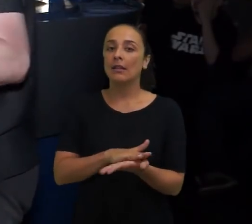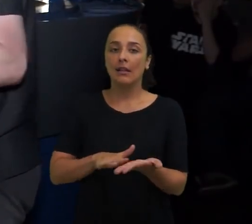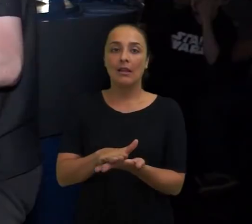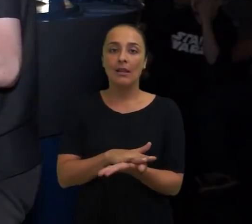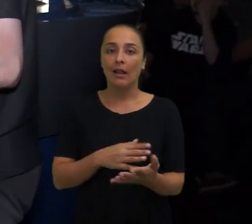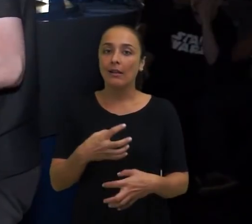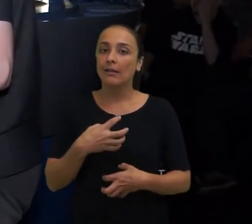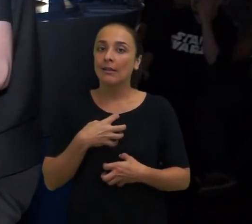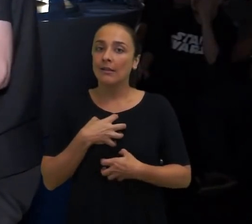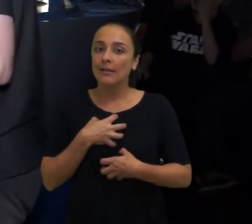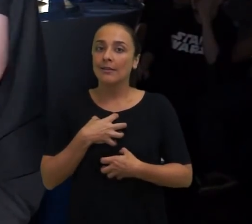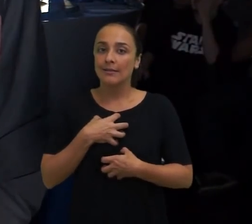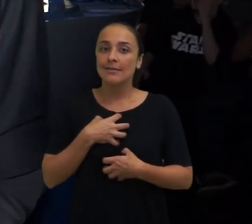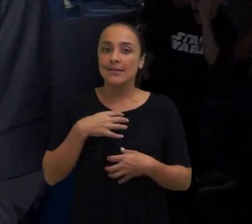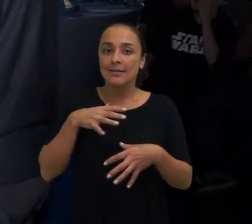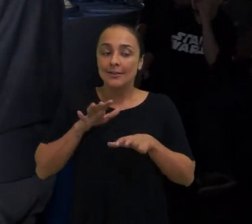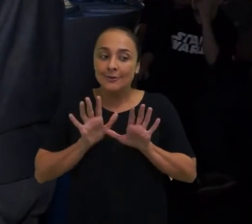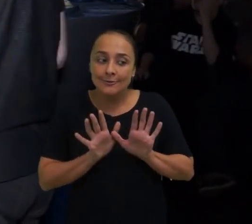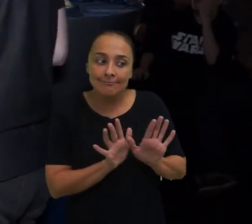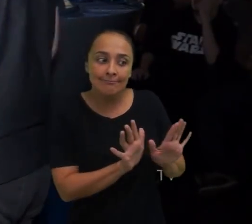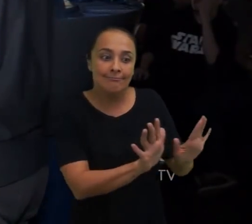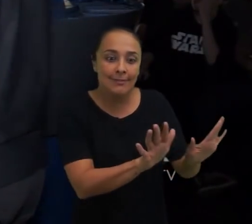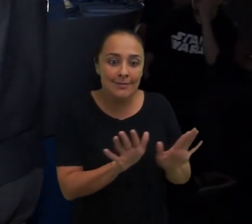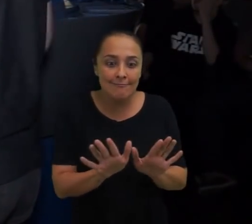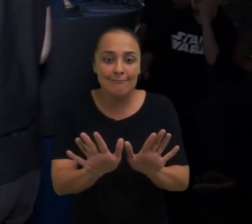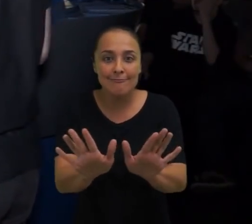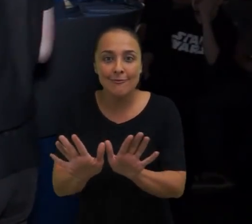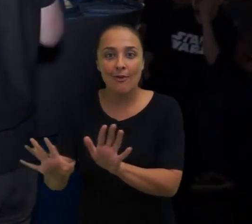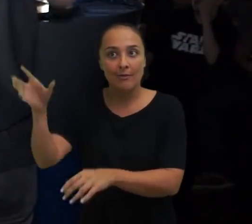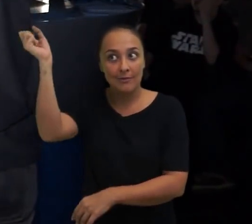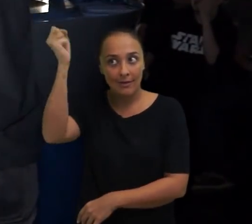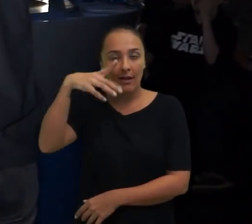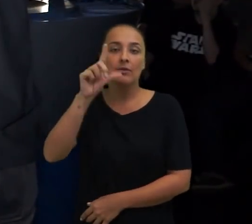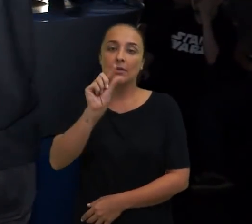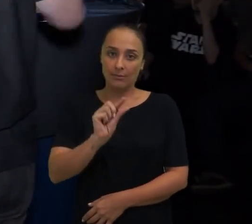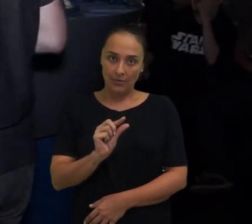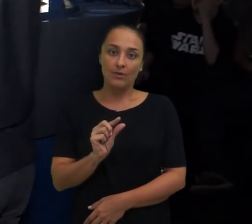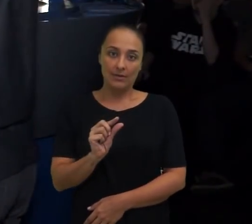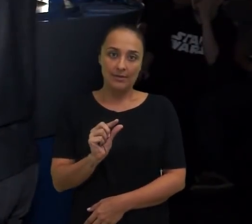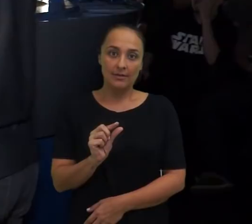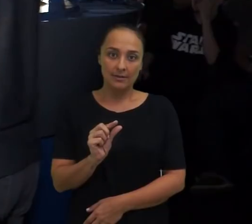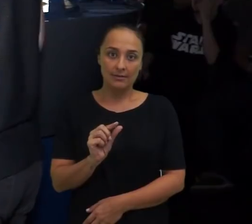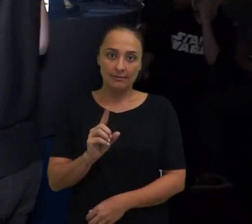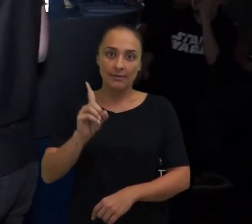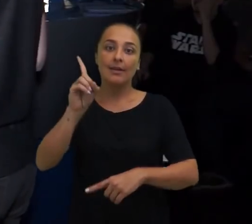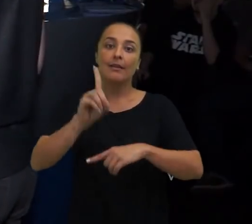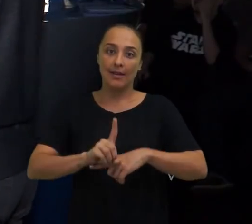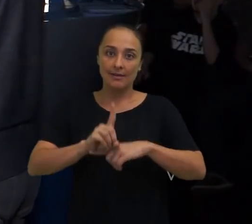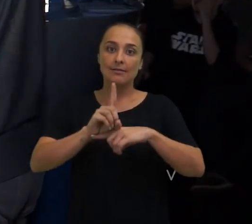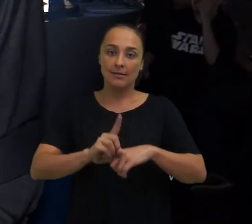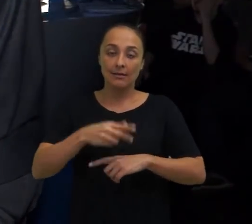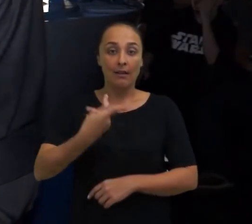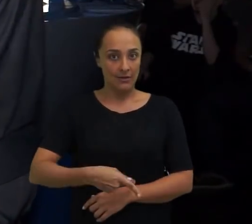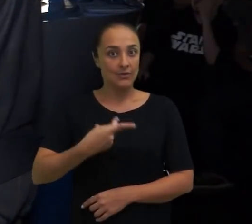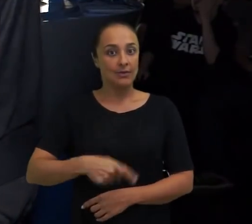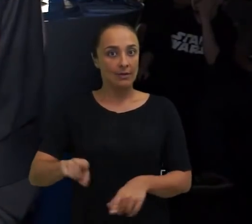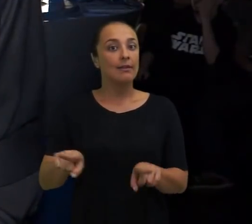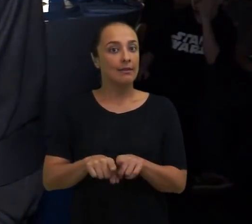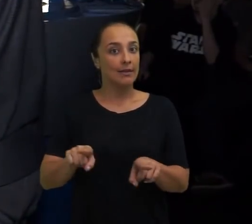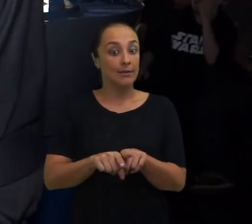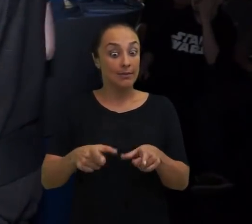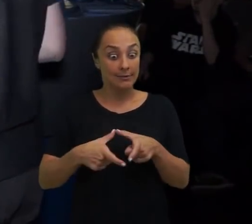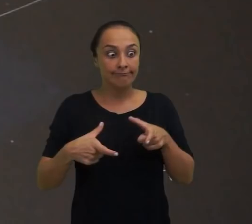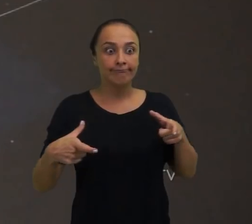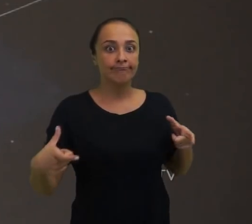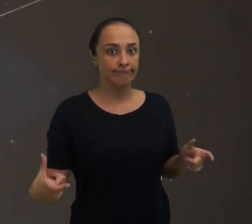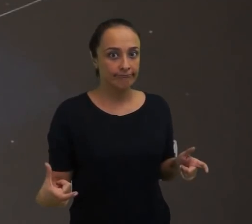consegue fazer em laboratório aqui na Terra. Tá? Então, um astrônomo vai dizer para vocês que esse material aqui é super denso, mas mesmo assim para nós seria como se fosse um vácuo.